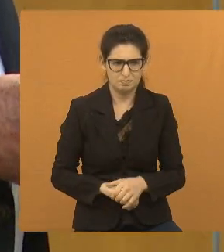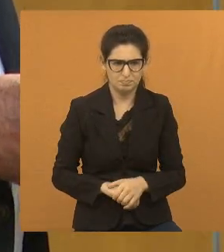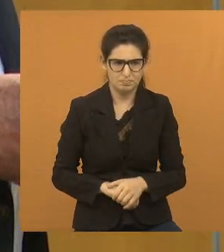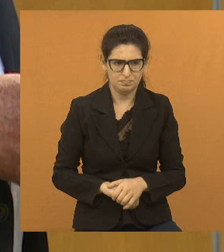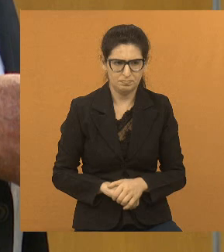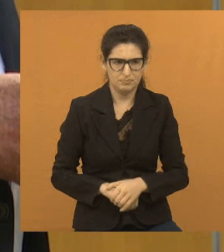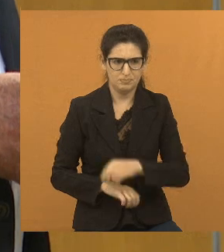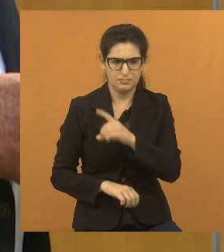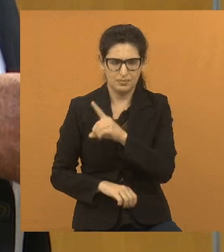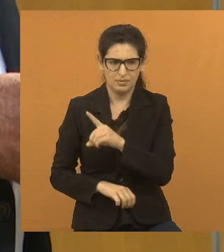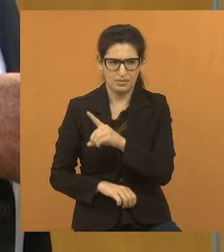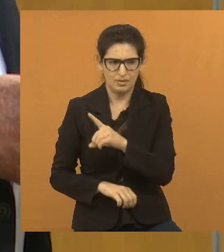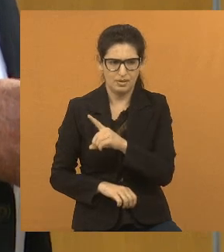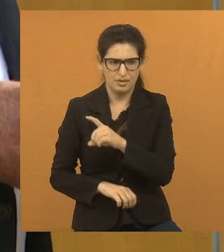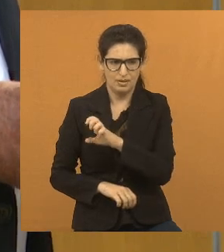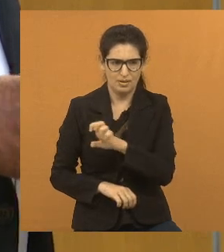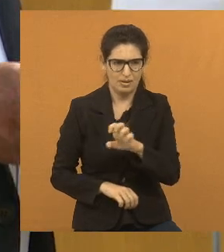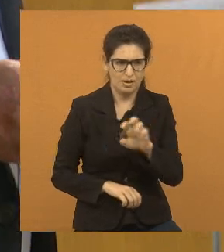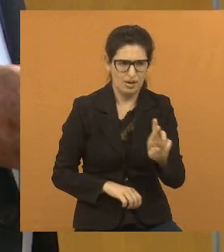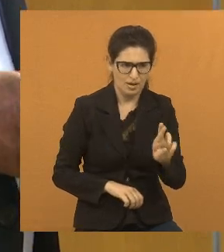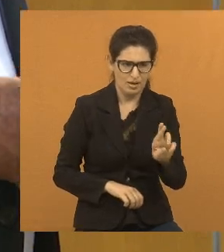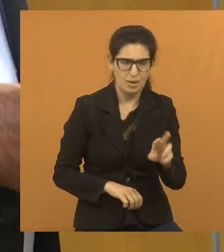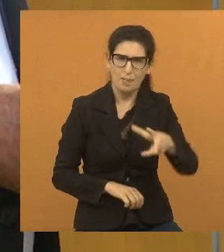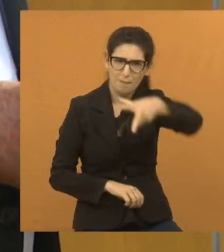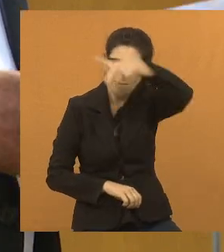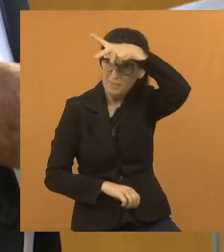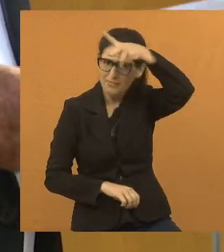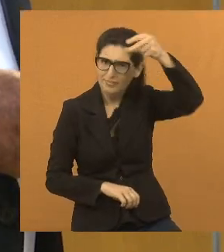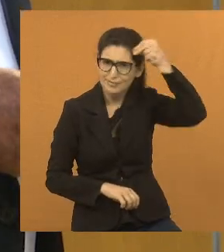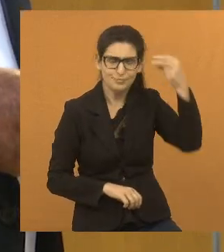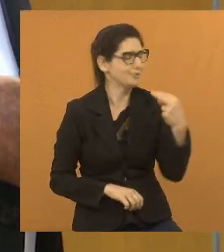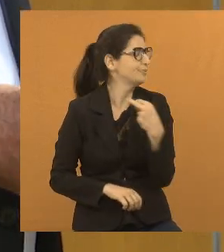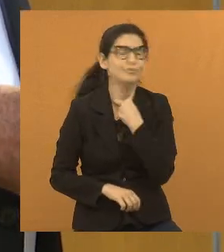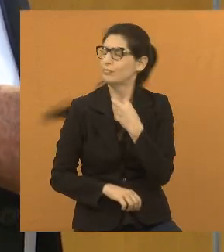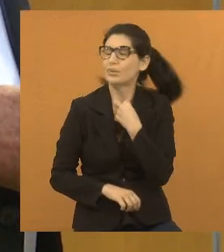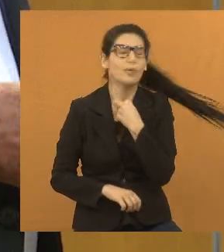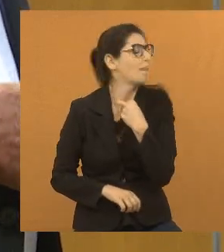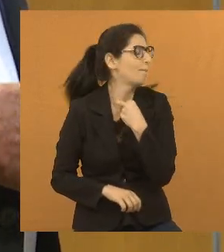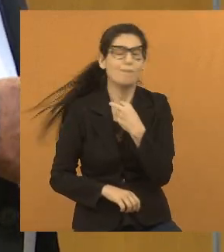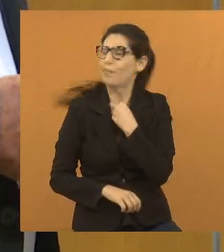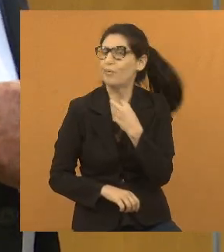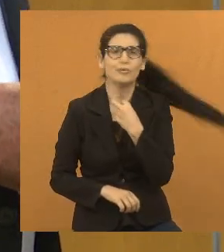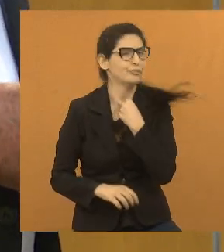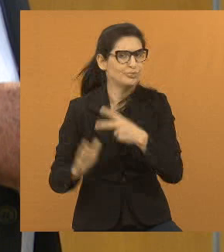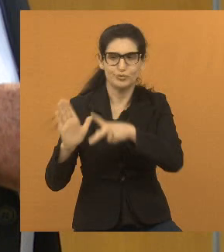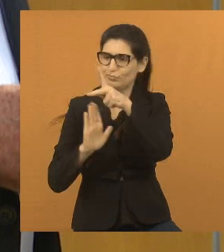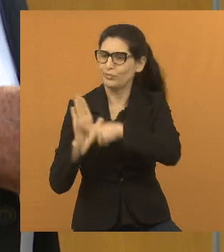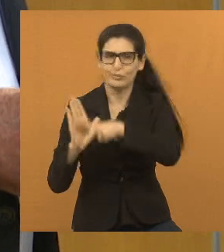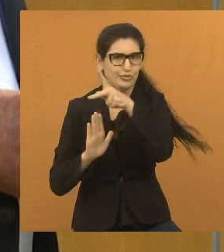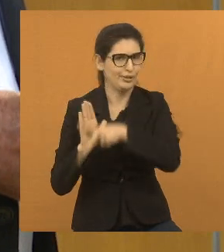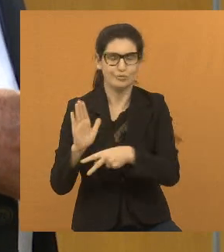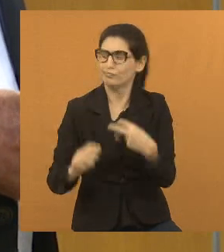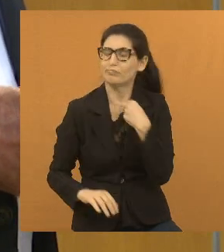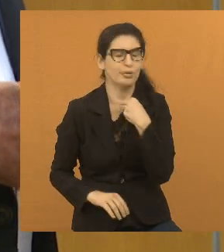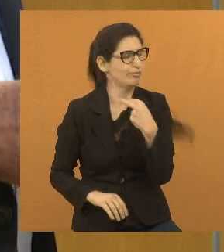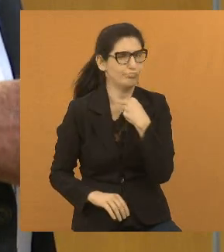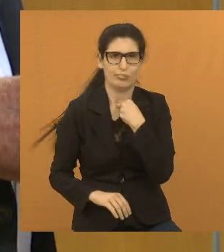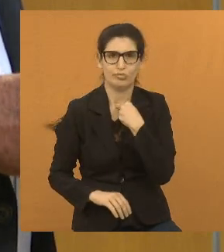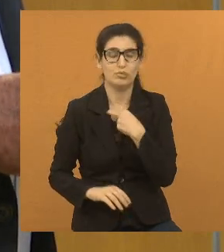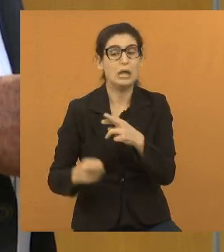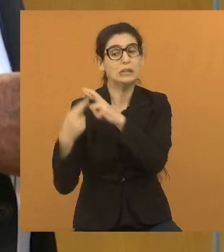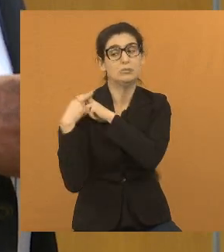é do DER, tá? Aquela área a prefeitura não pode fazer projeto nenhum ali. Ali tudo é feito pelo